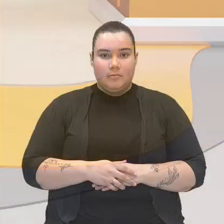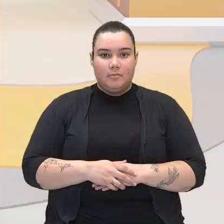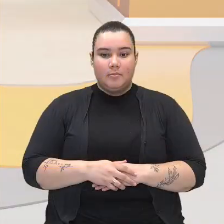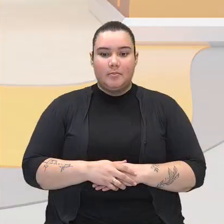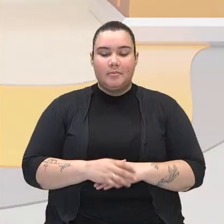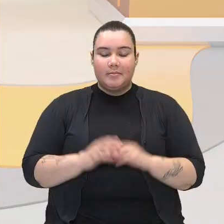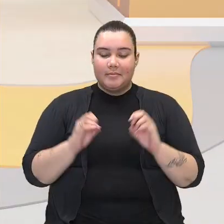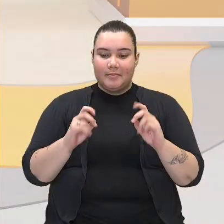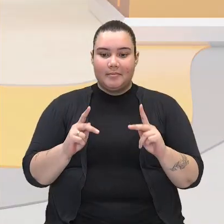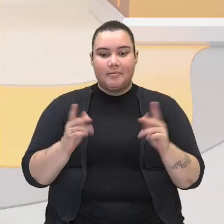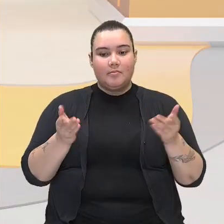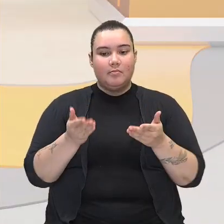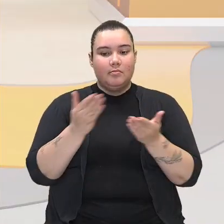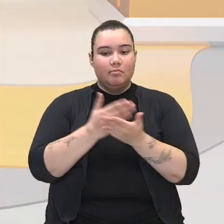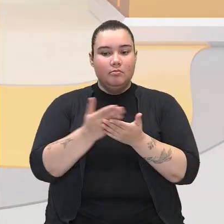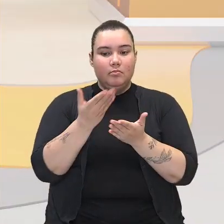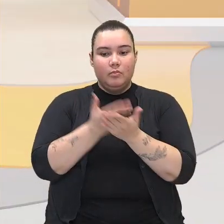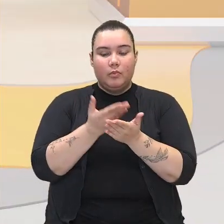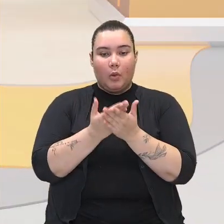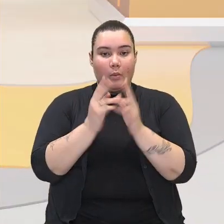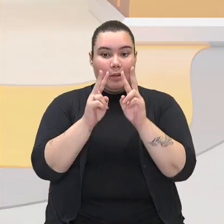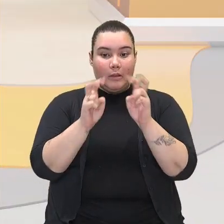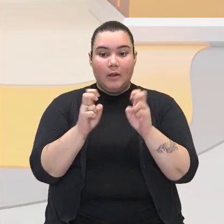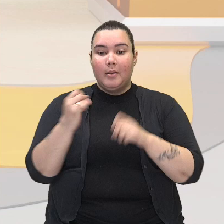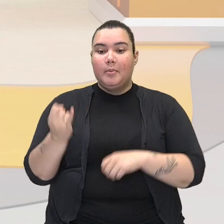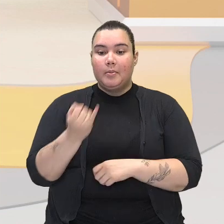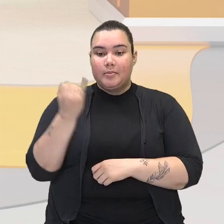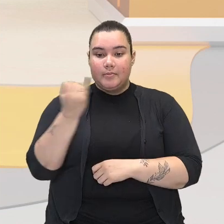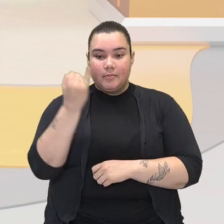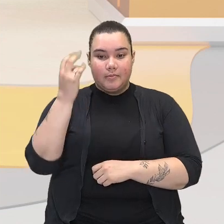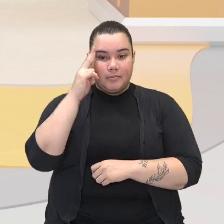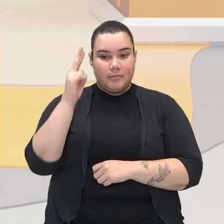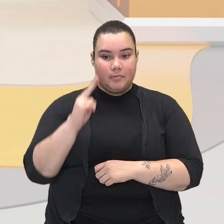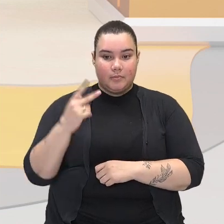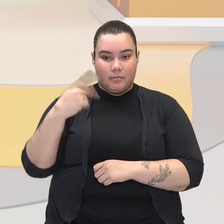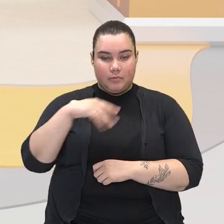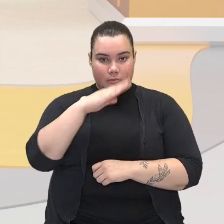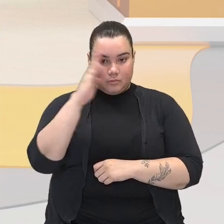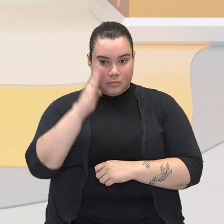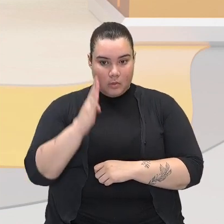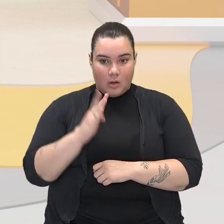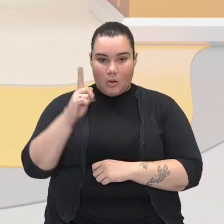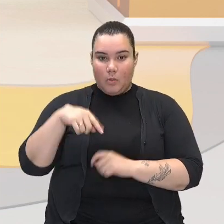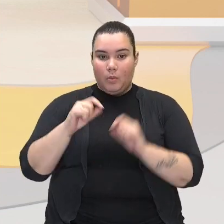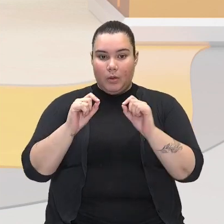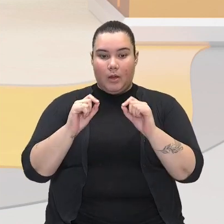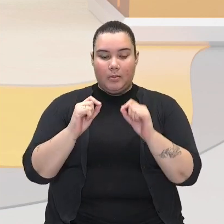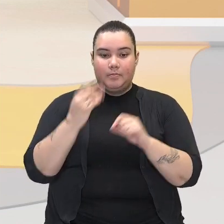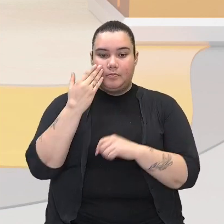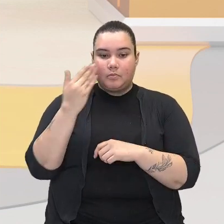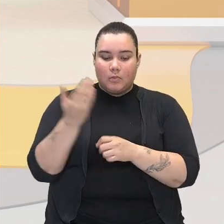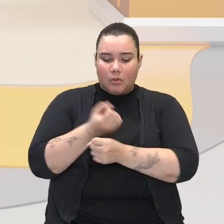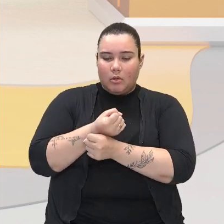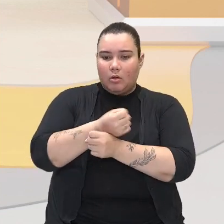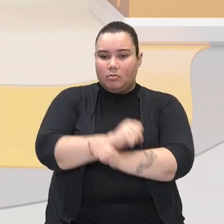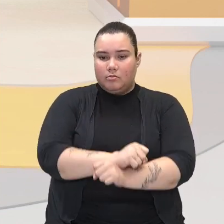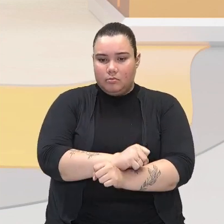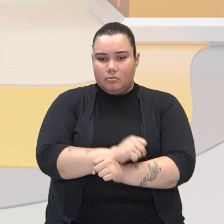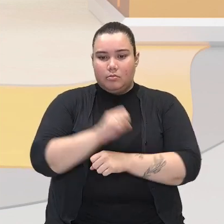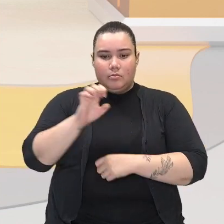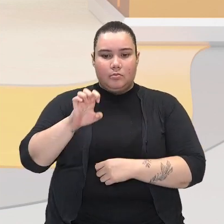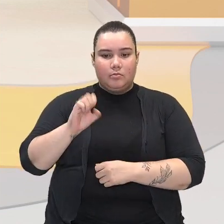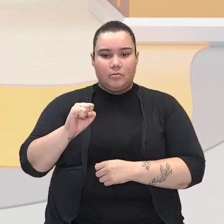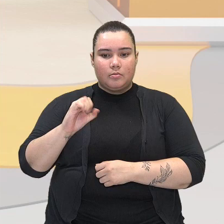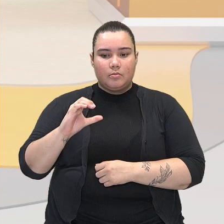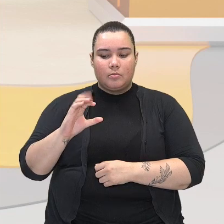Então, turma, vamos estudar um tema muito importante na história do Brasil colonial, que é a escravidão. Então, primeiro vamos trazer o conceito